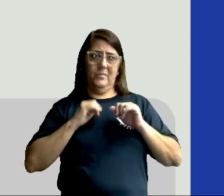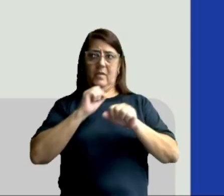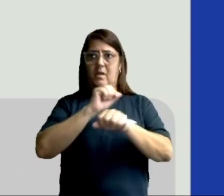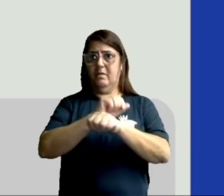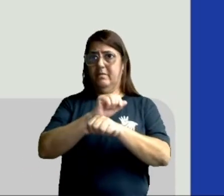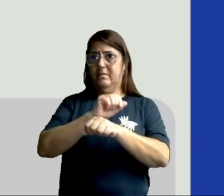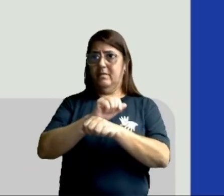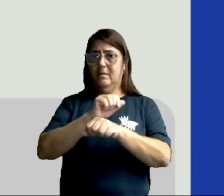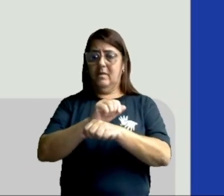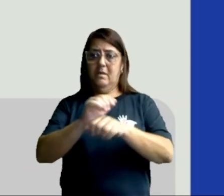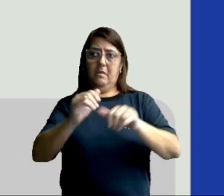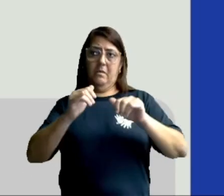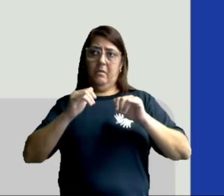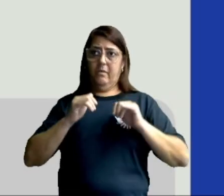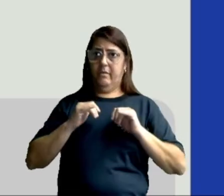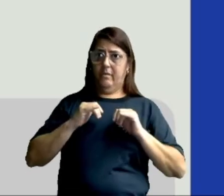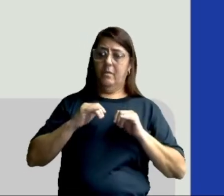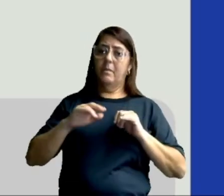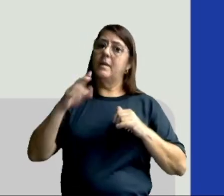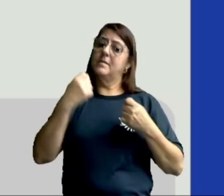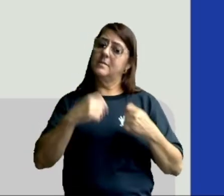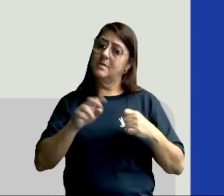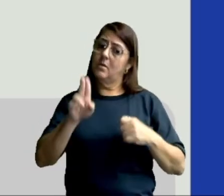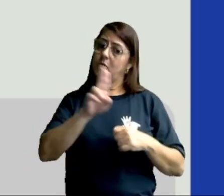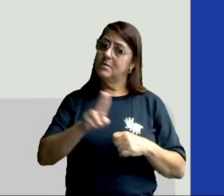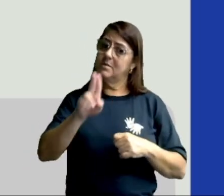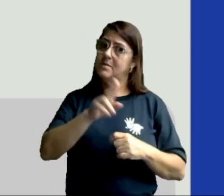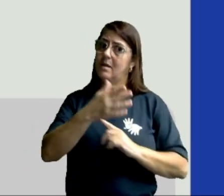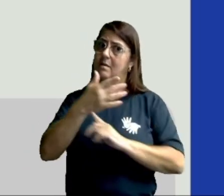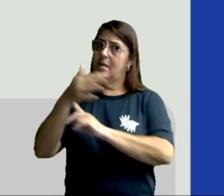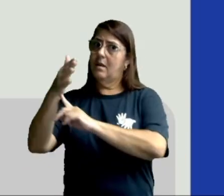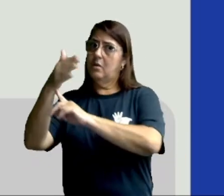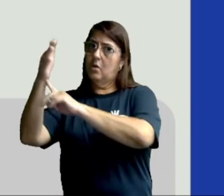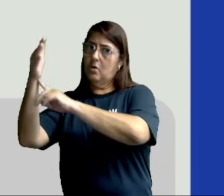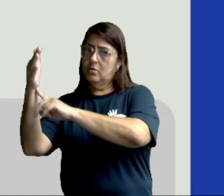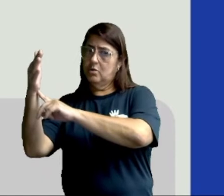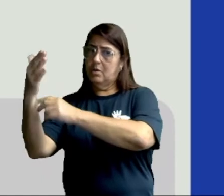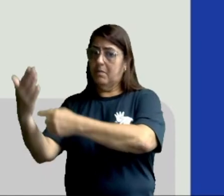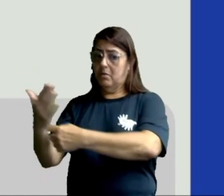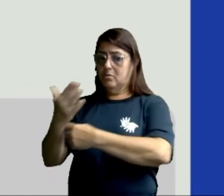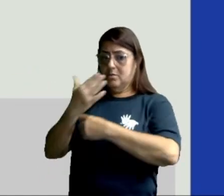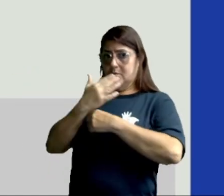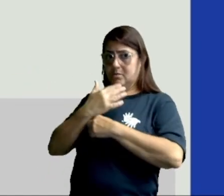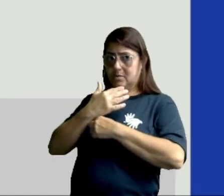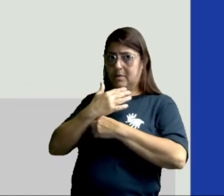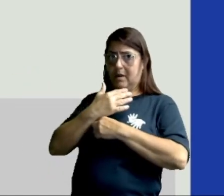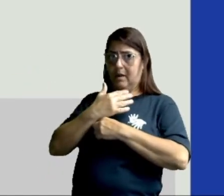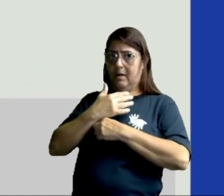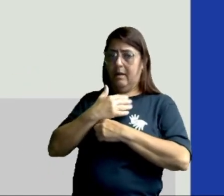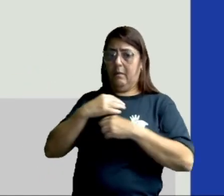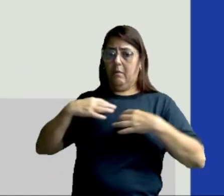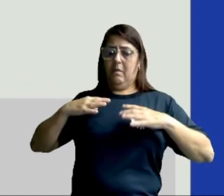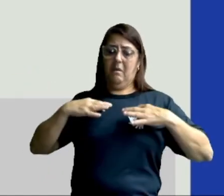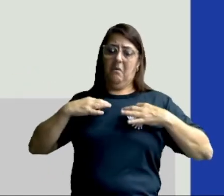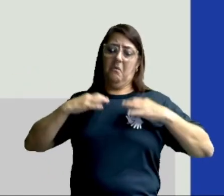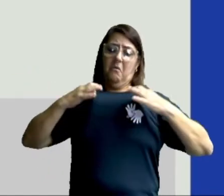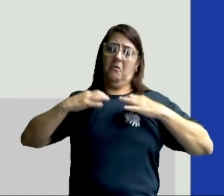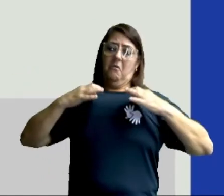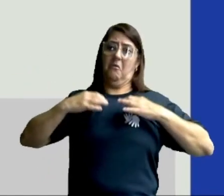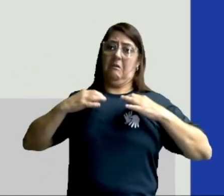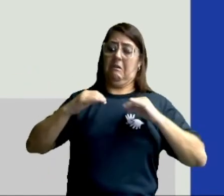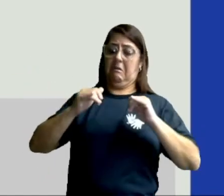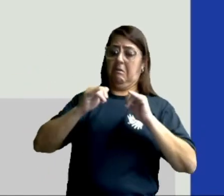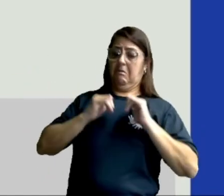refém dela. A gente tem que utilizar a tecnologia a nosso favor, mas a gente jamais pode se